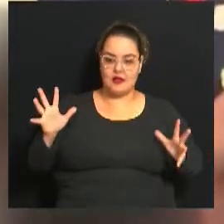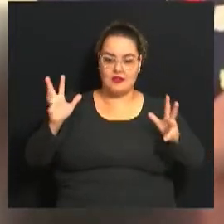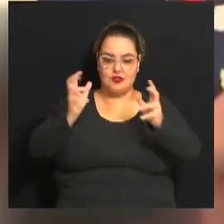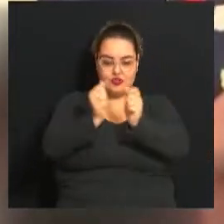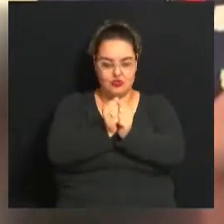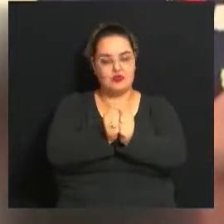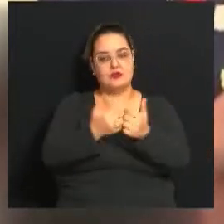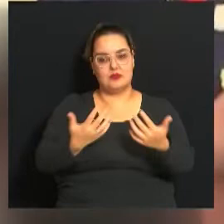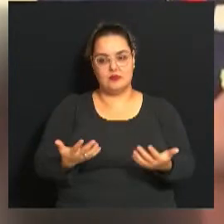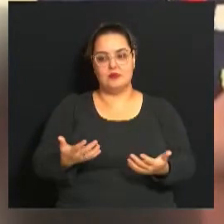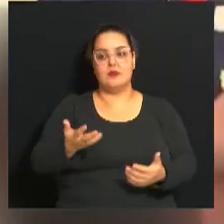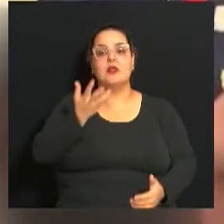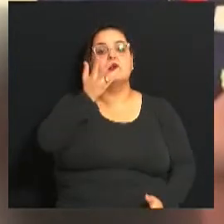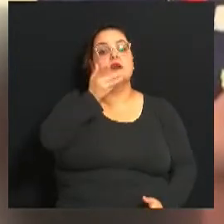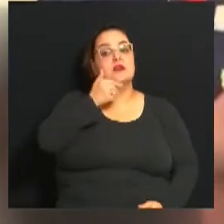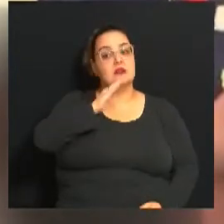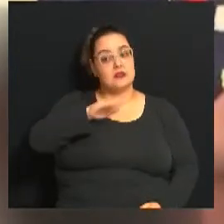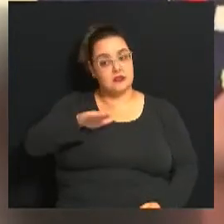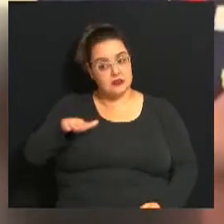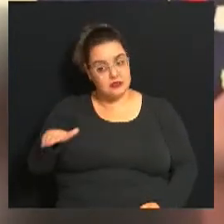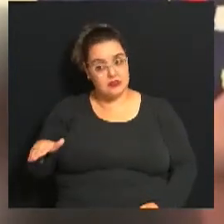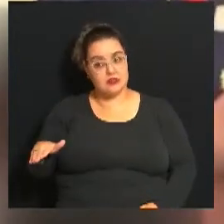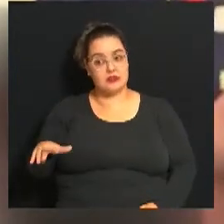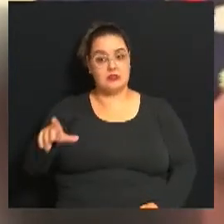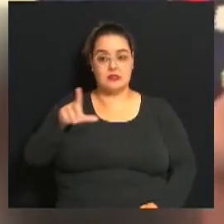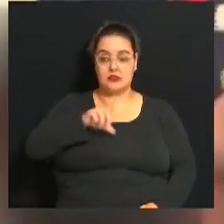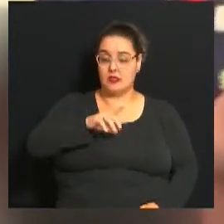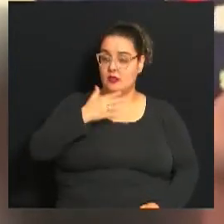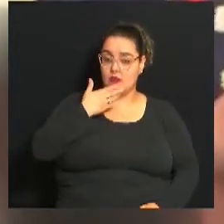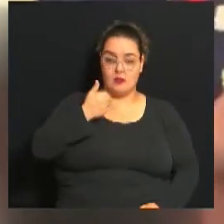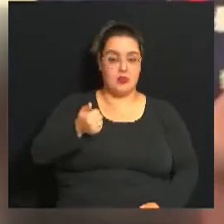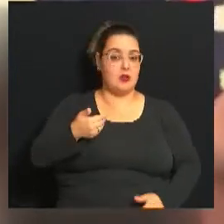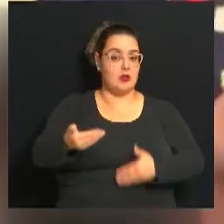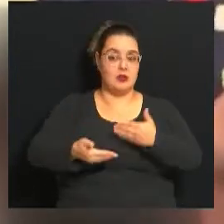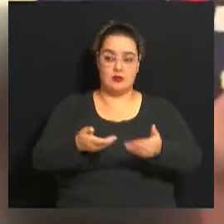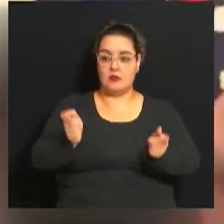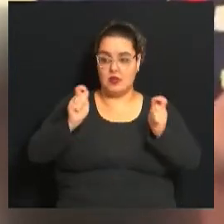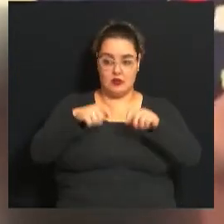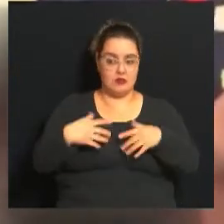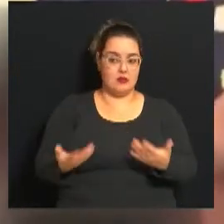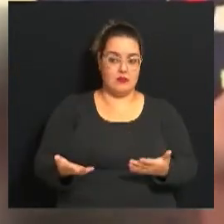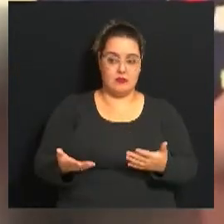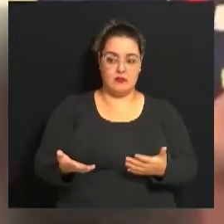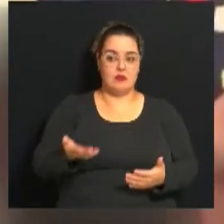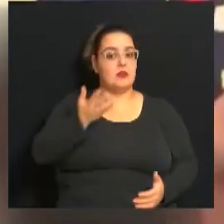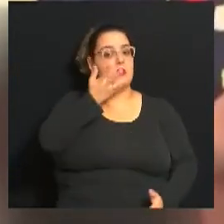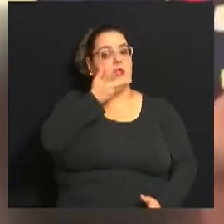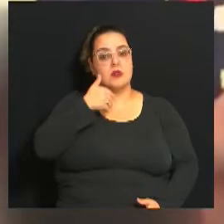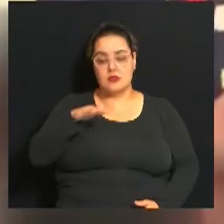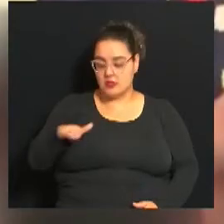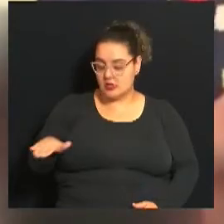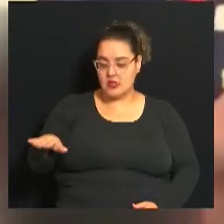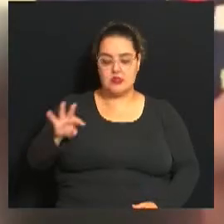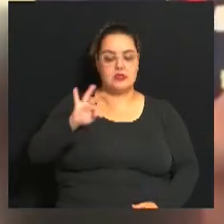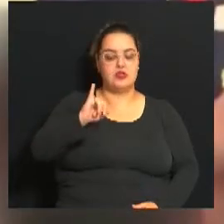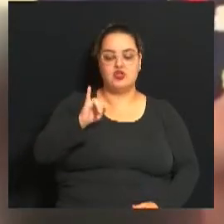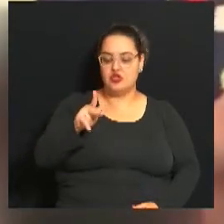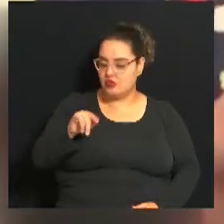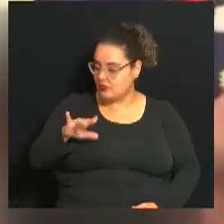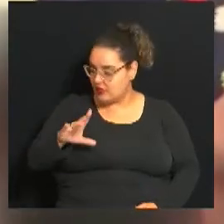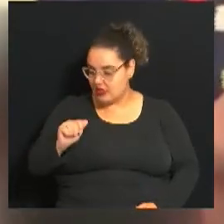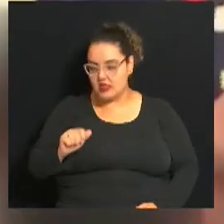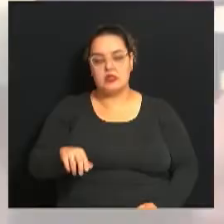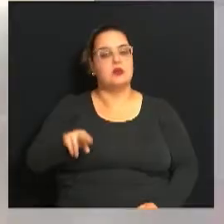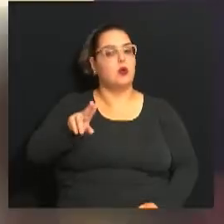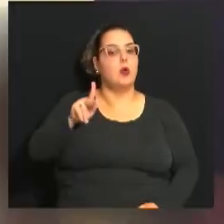as crianças tenham o melhor tratamento possível. Sejam crianças típicas ou atípicas, toda criança merece